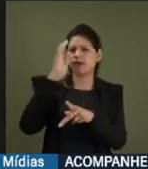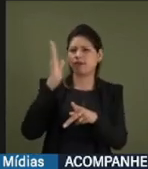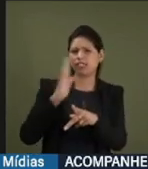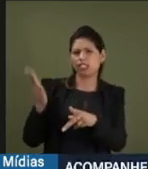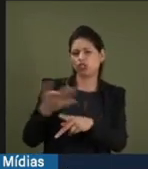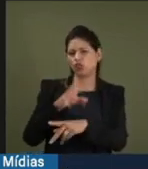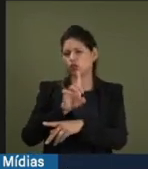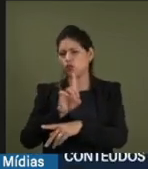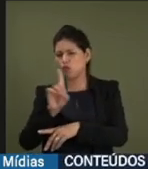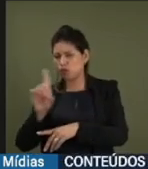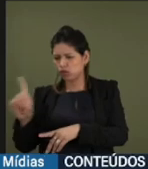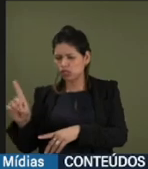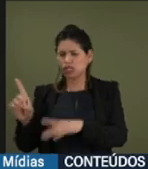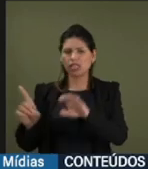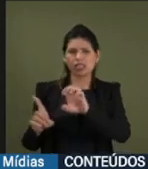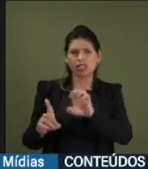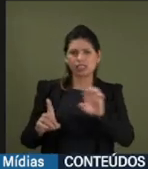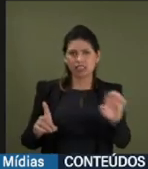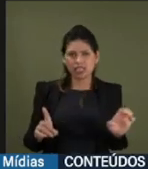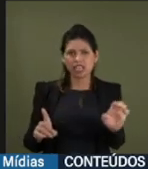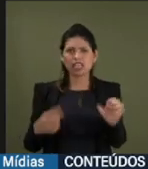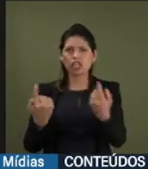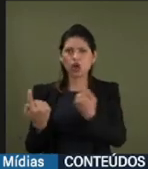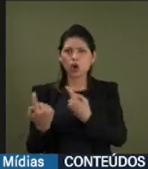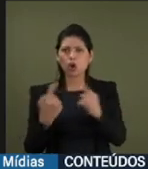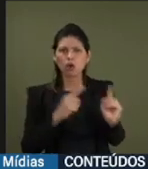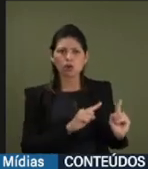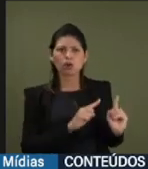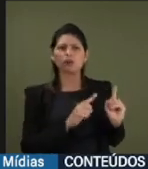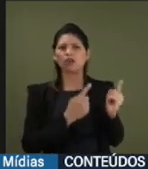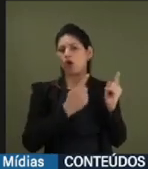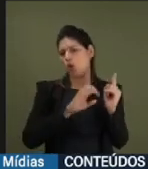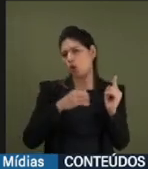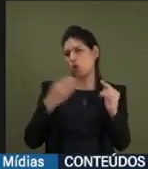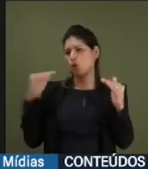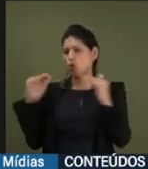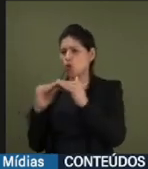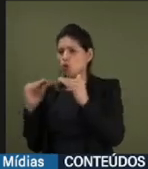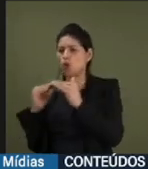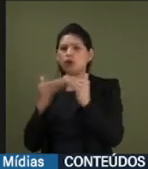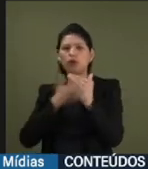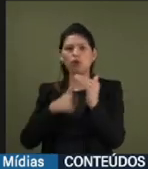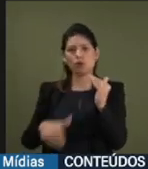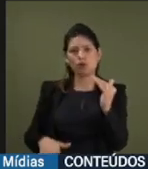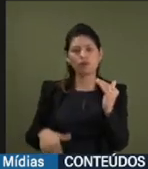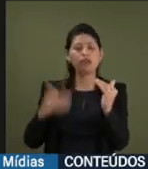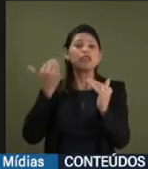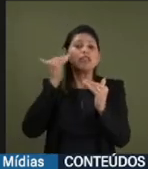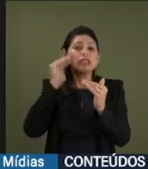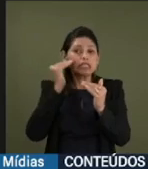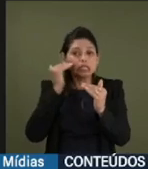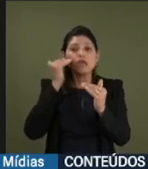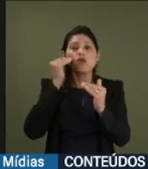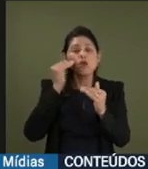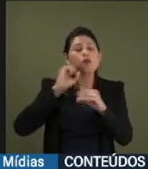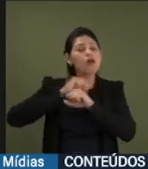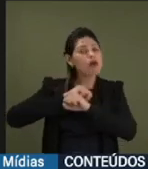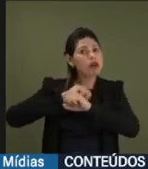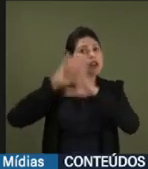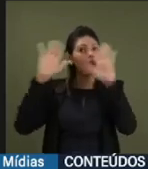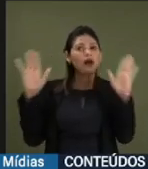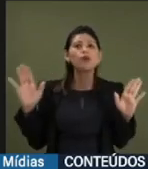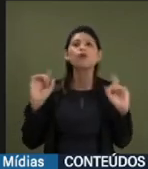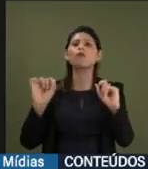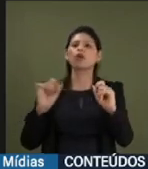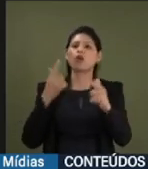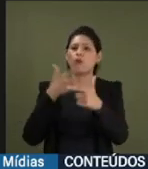de esquerda, seja quem é contra governo, a favor de governo, já entendeu que o grande problema do caos institucional